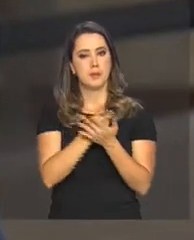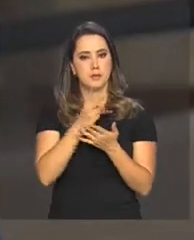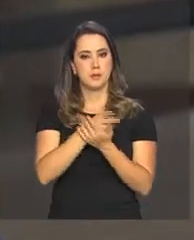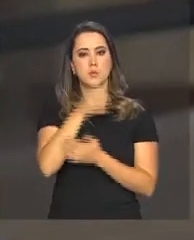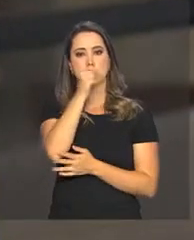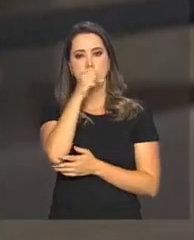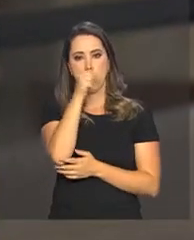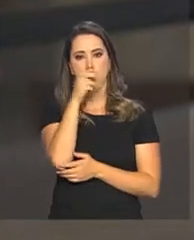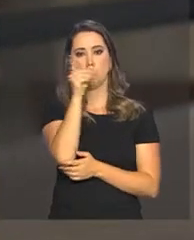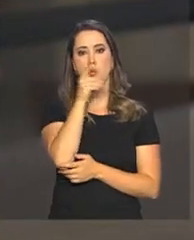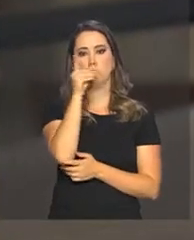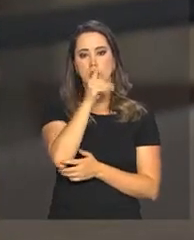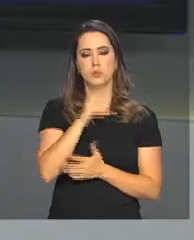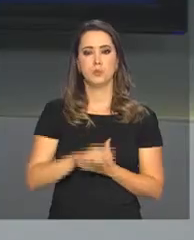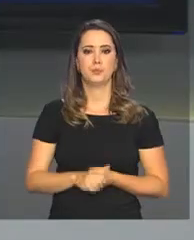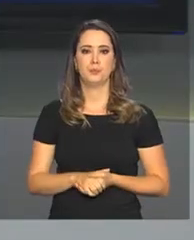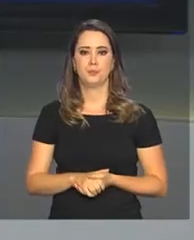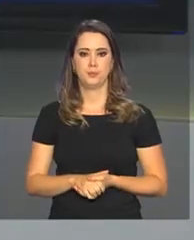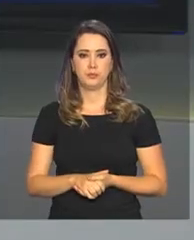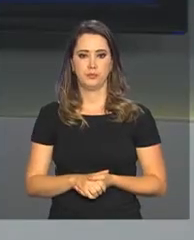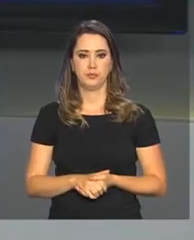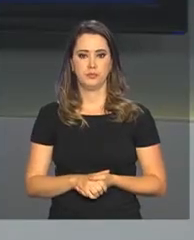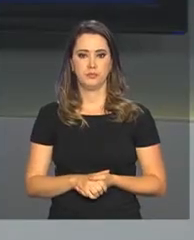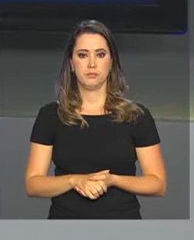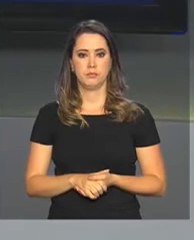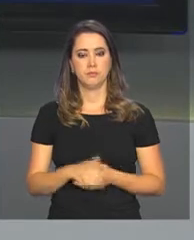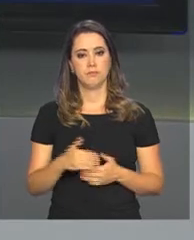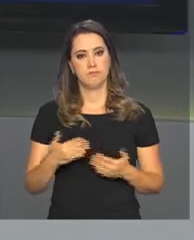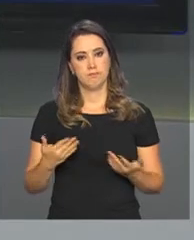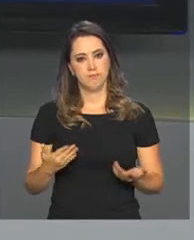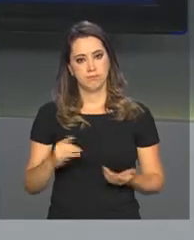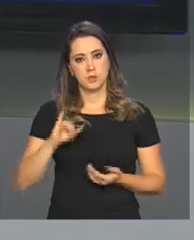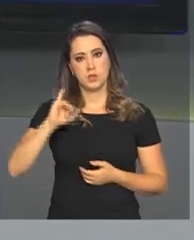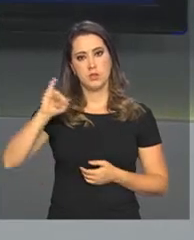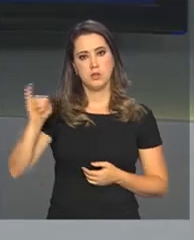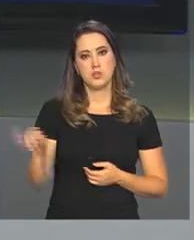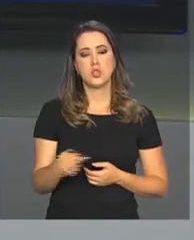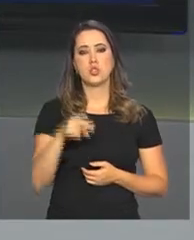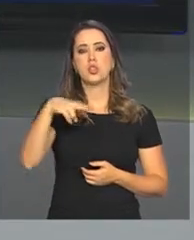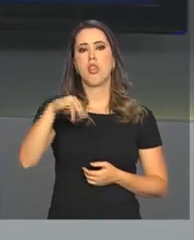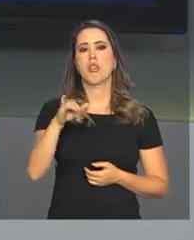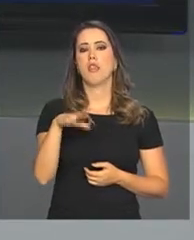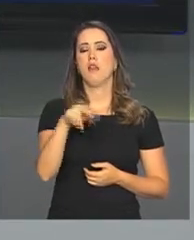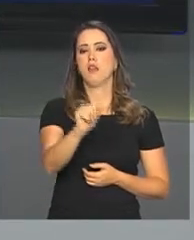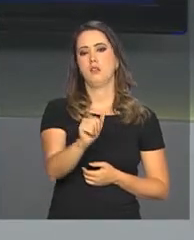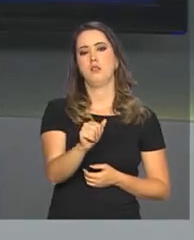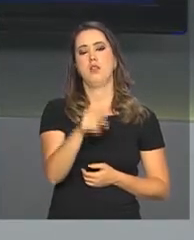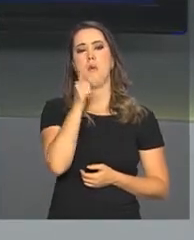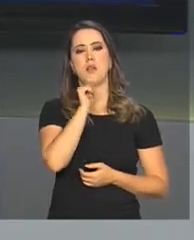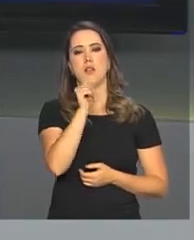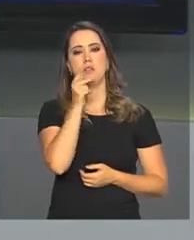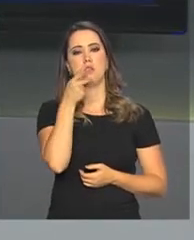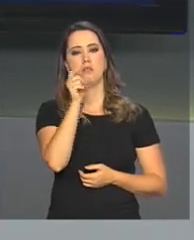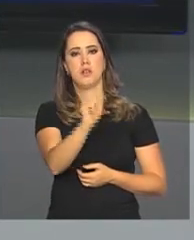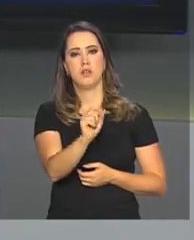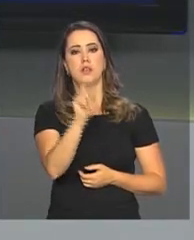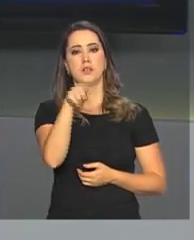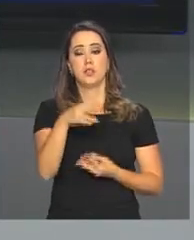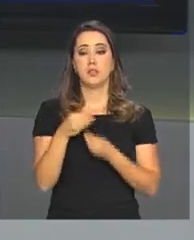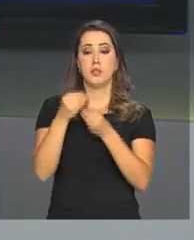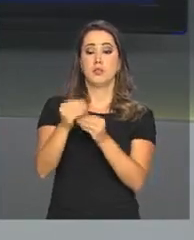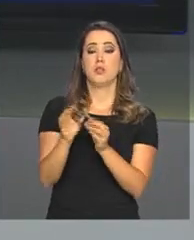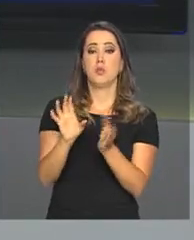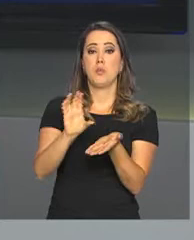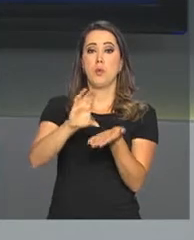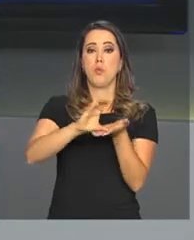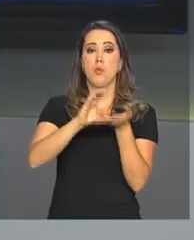de semana e feriados janaína romão citado aí pelo secretário executivo e que dá nome ao comitê